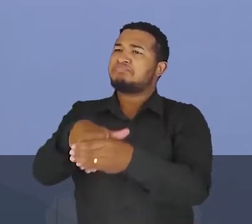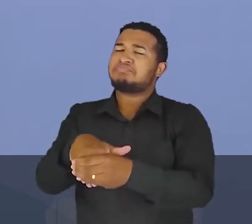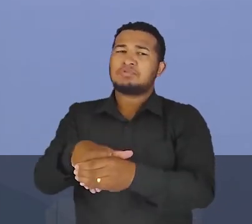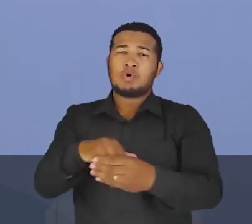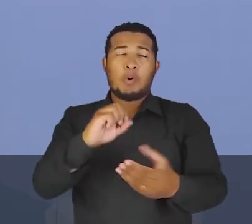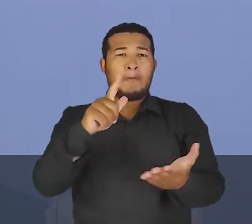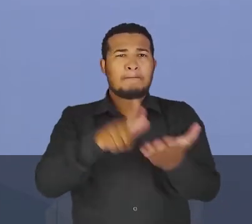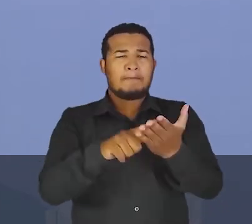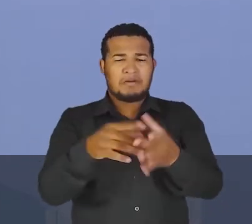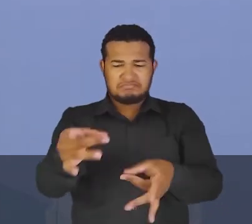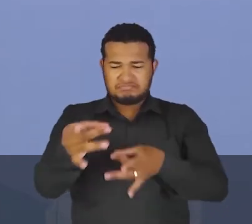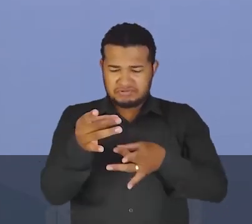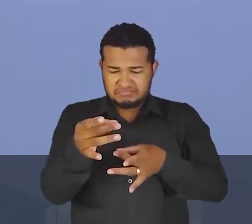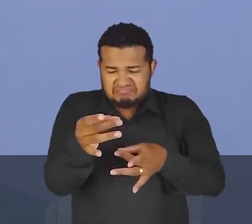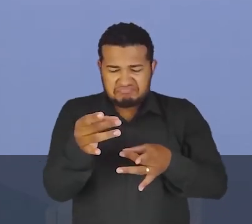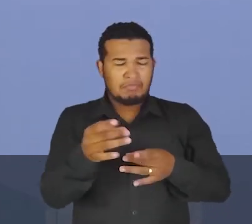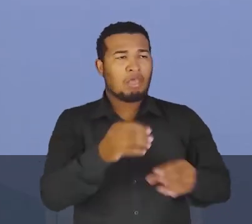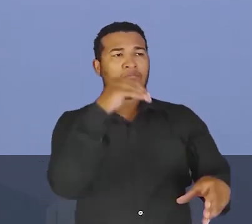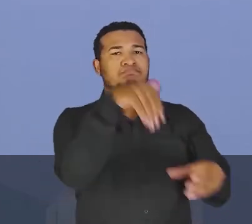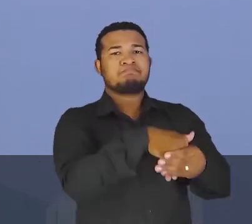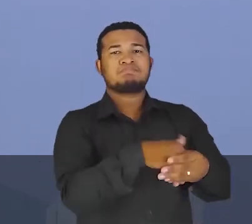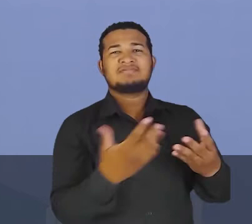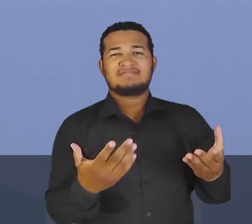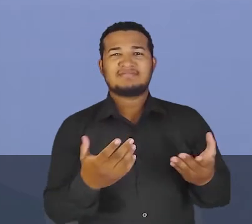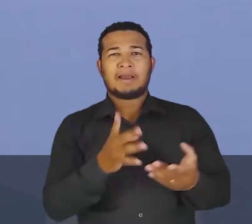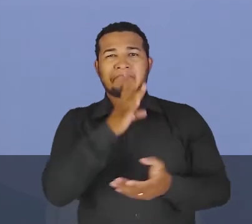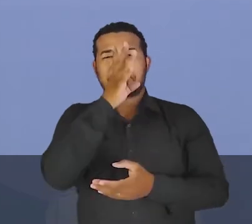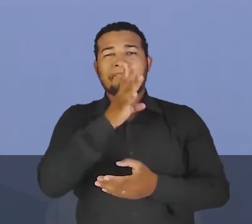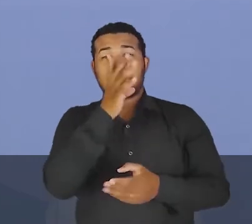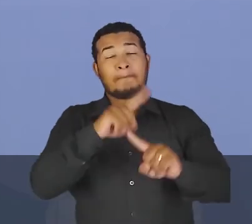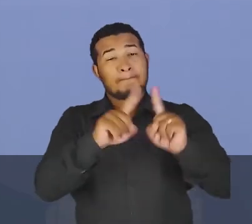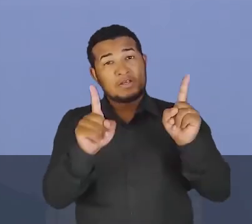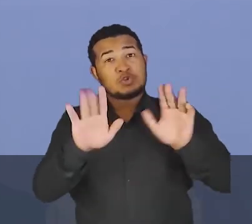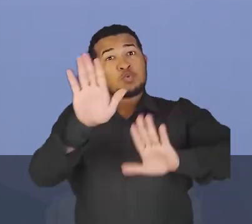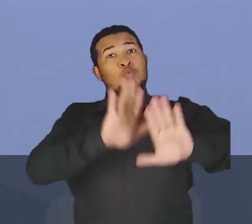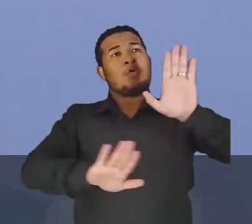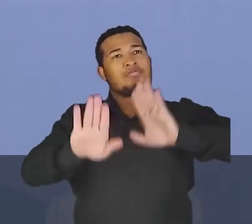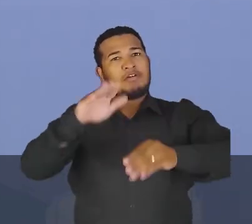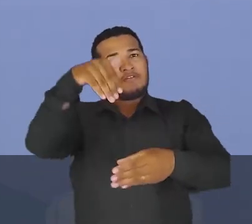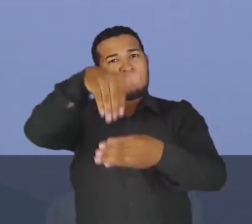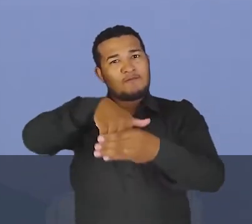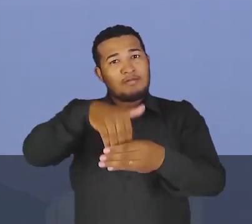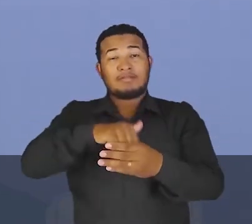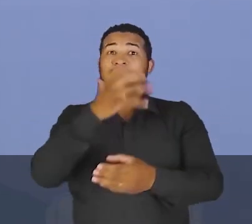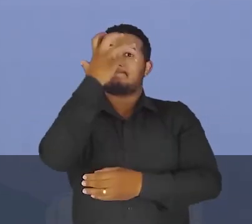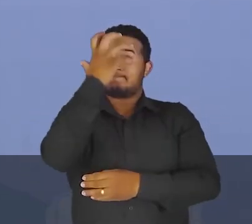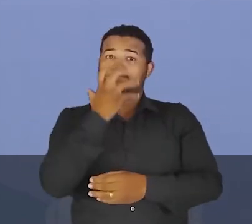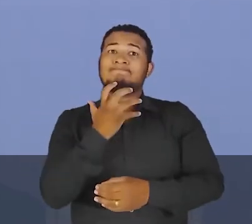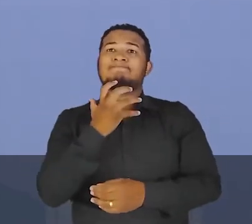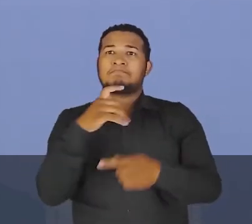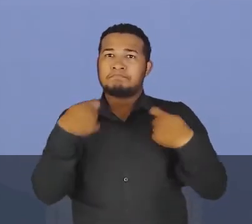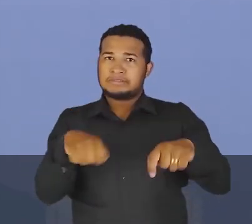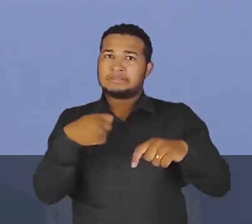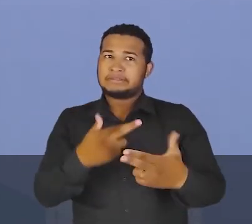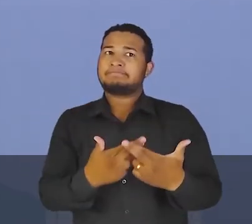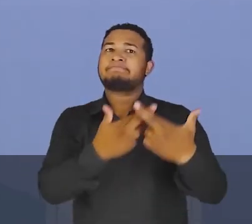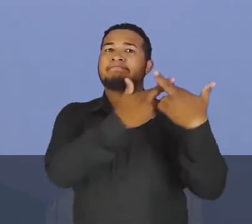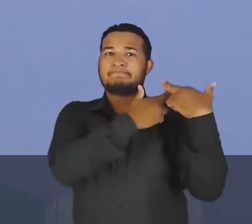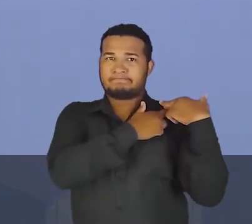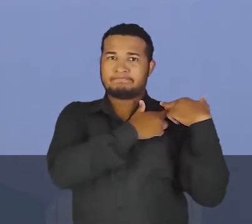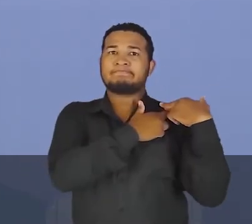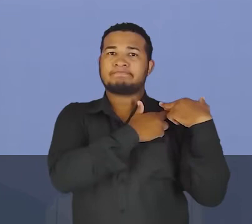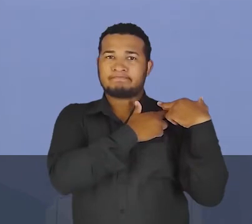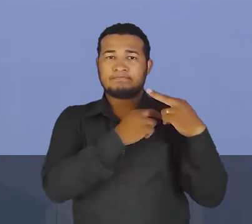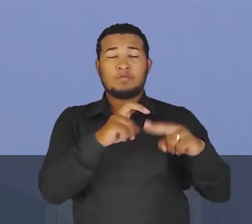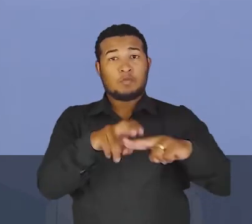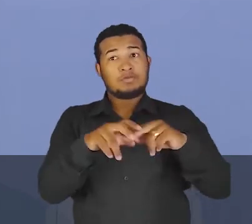não sabe a quem votar e vai lá e vota naquele candidato. Mas cuidado, votar é uma coisa muito séria, exige muita responsabilidade. E